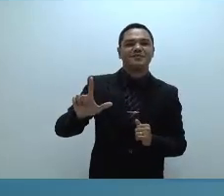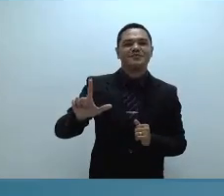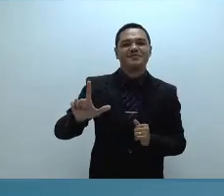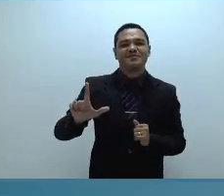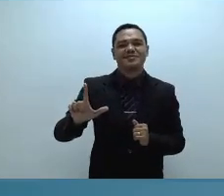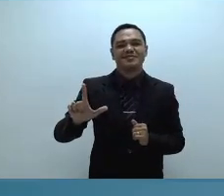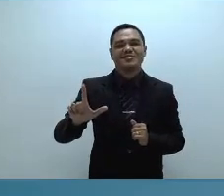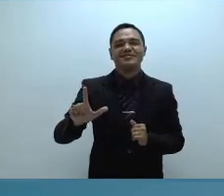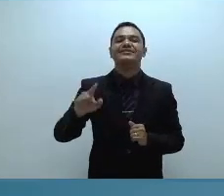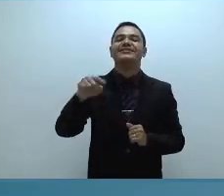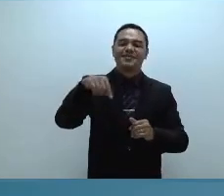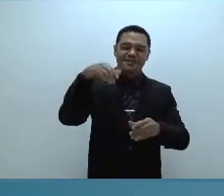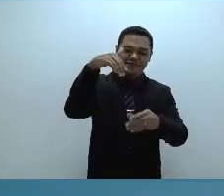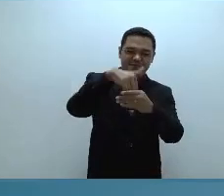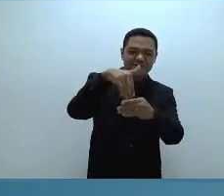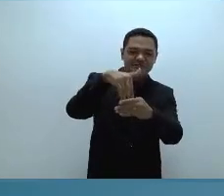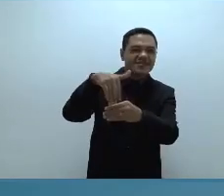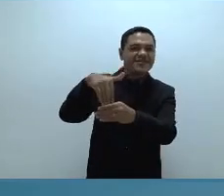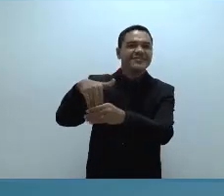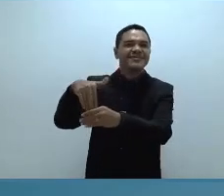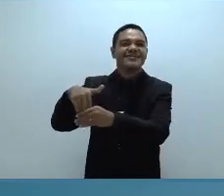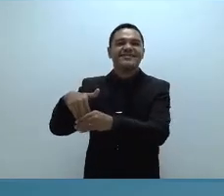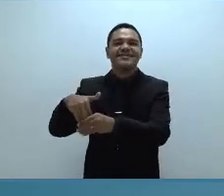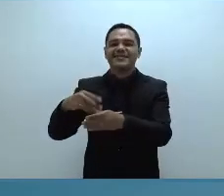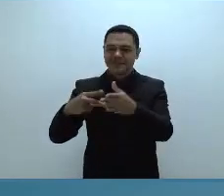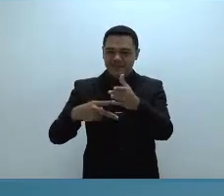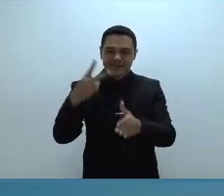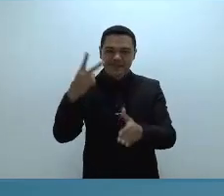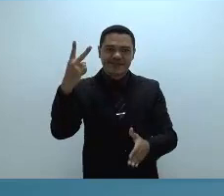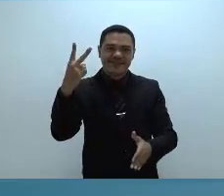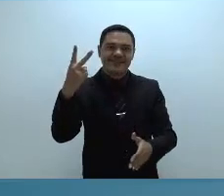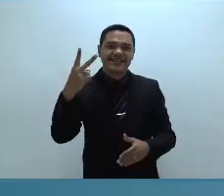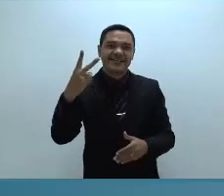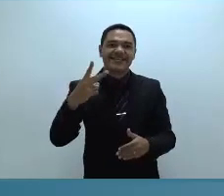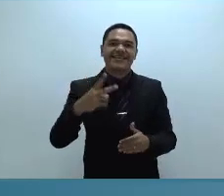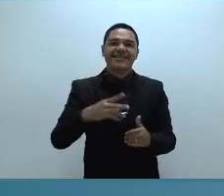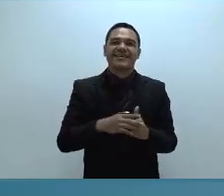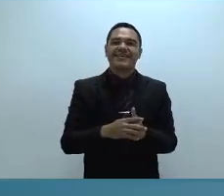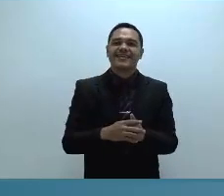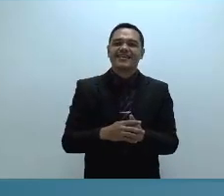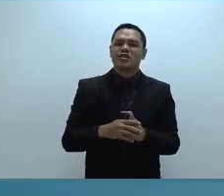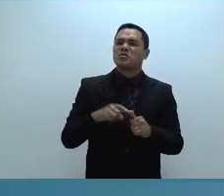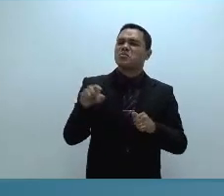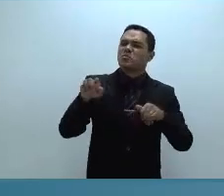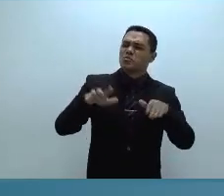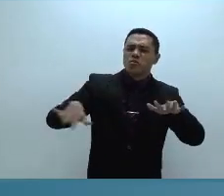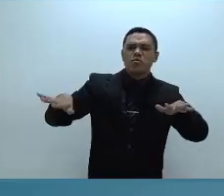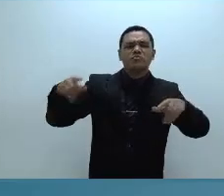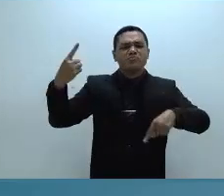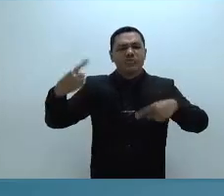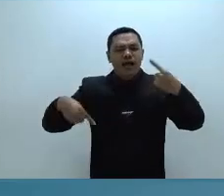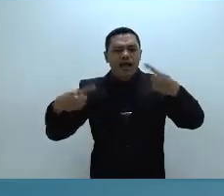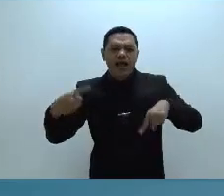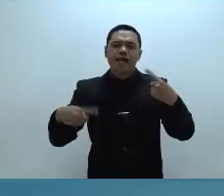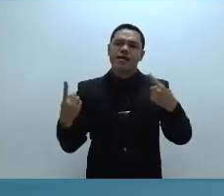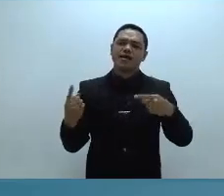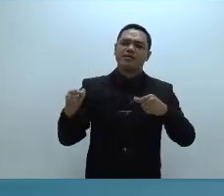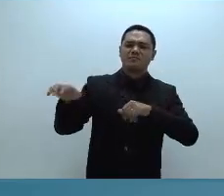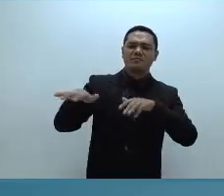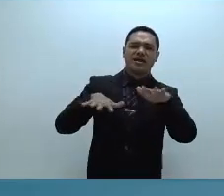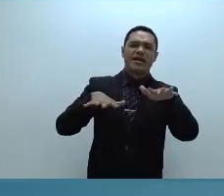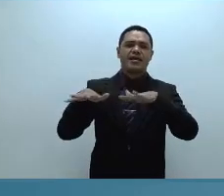nesse pleito eleitoral muito debatido, muito agitado na nossa história